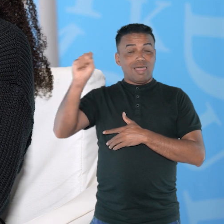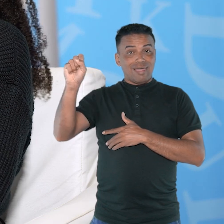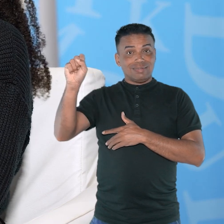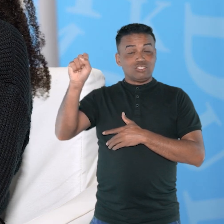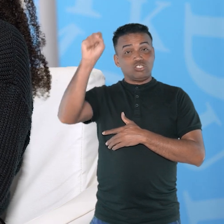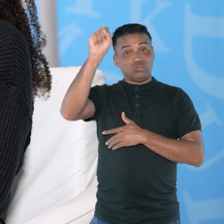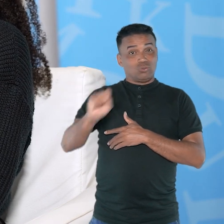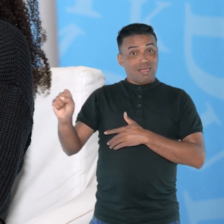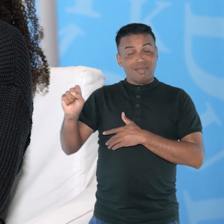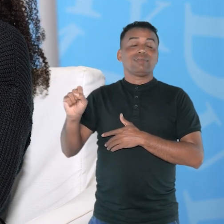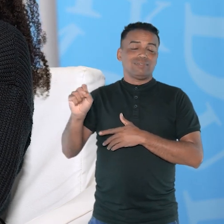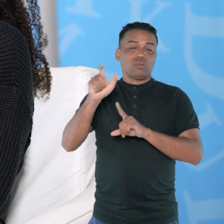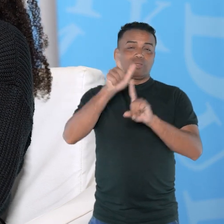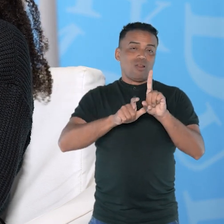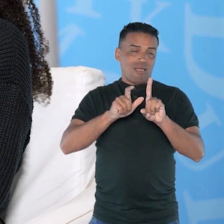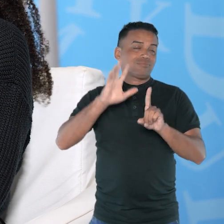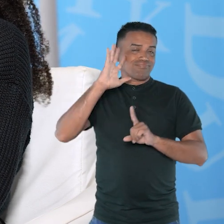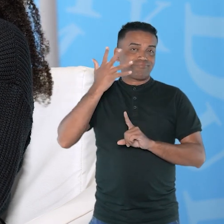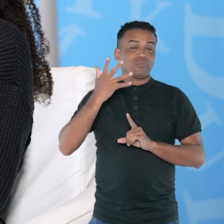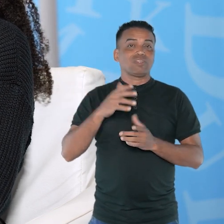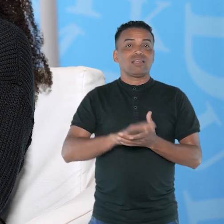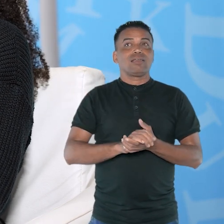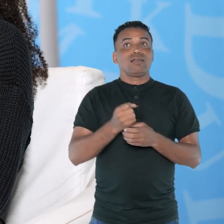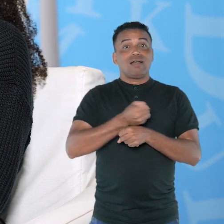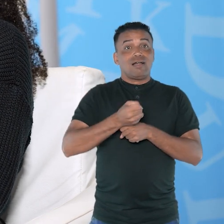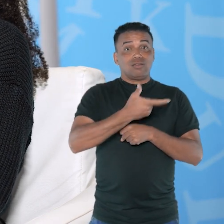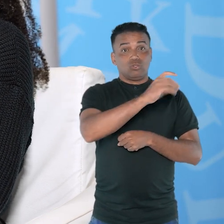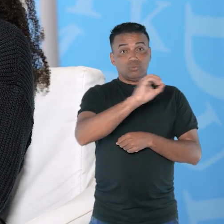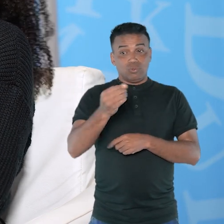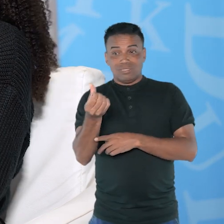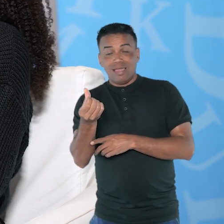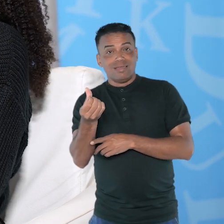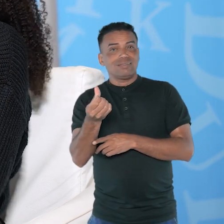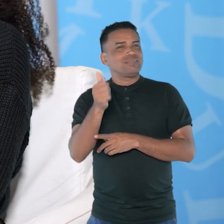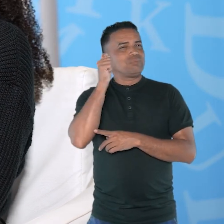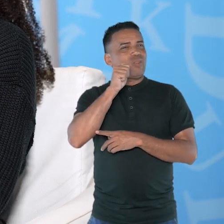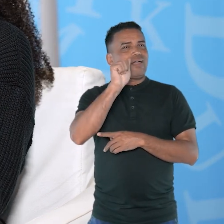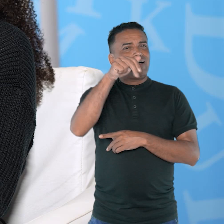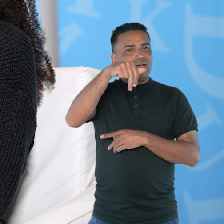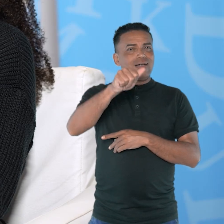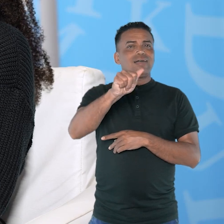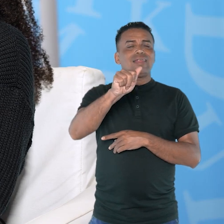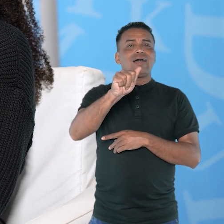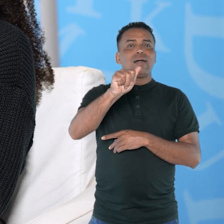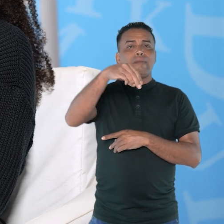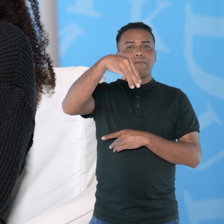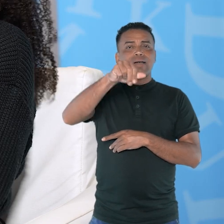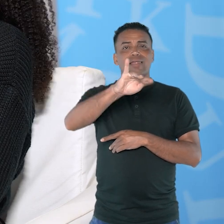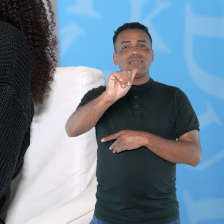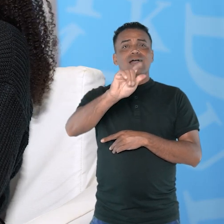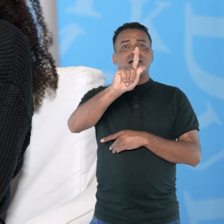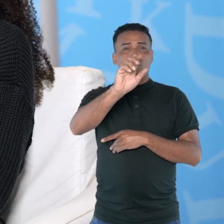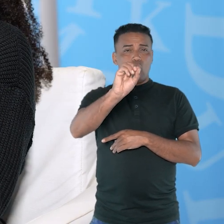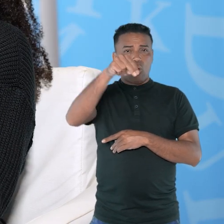Então, se em 2006, quando Ana Maria Gonçalves publicou Um Defeito de Cor, que acabou de sair na lista da Folha de São Paulo como